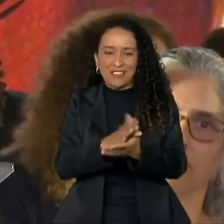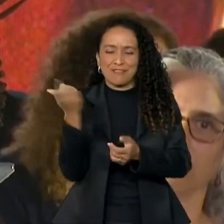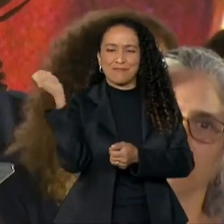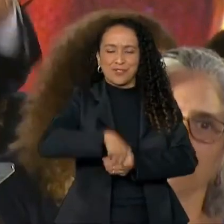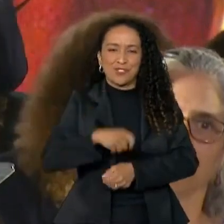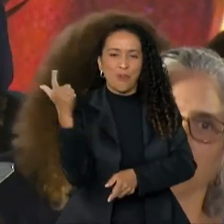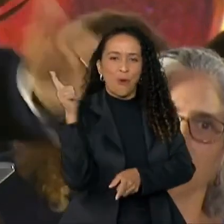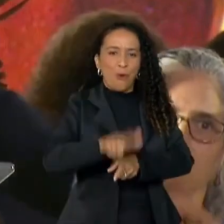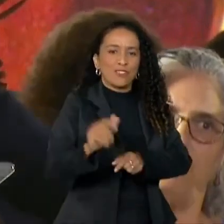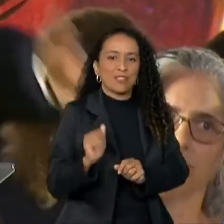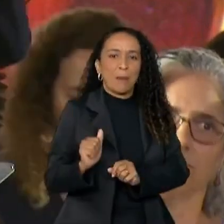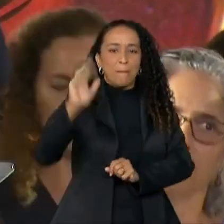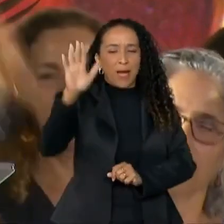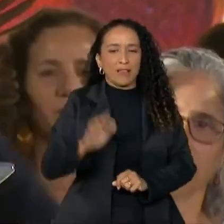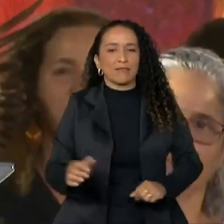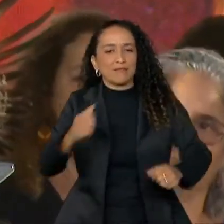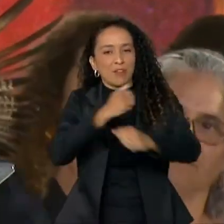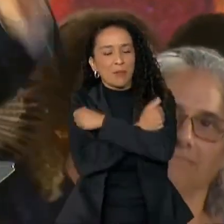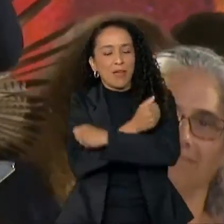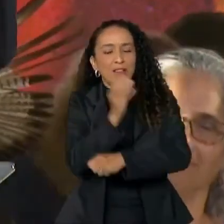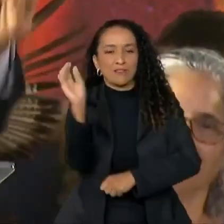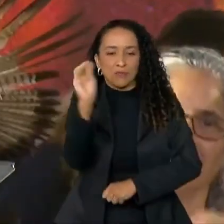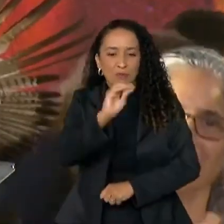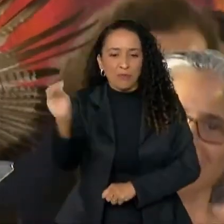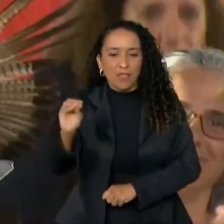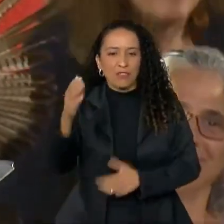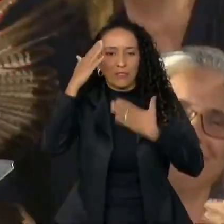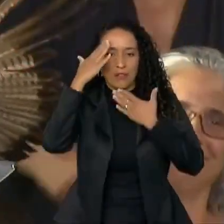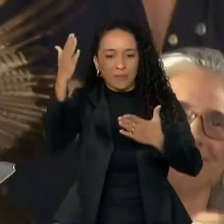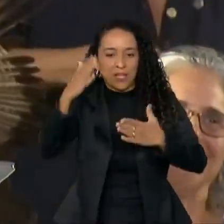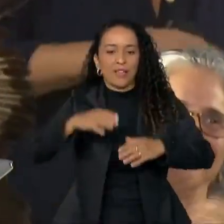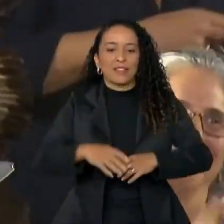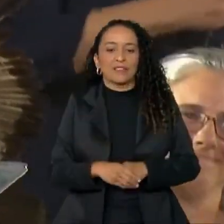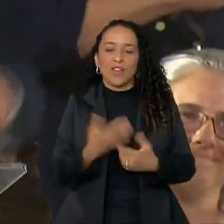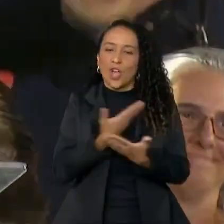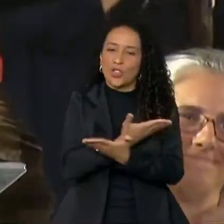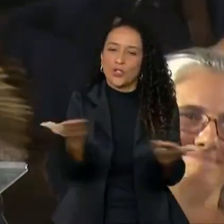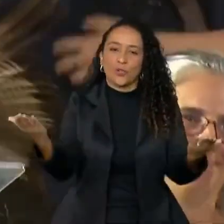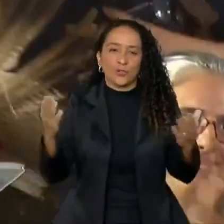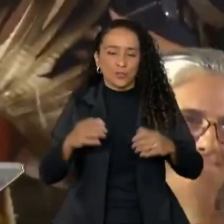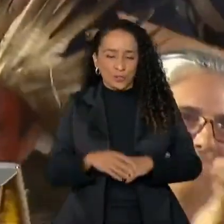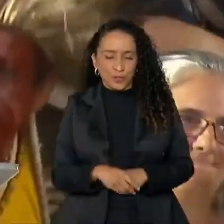muito mais. Um abraço, um beijo e muito obrigado a todos vocês.